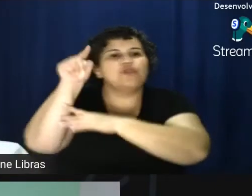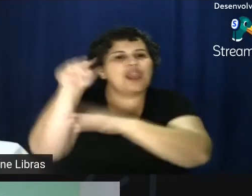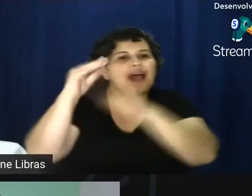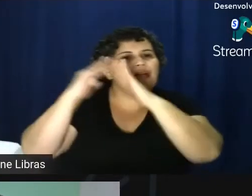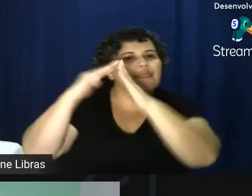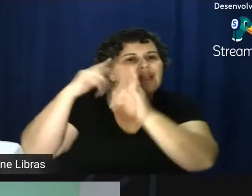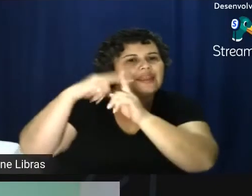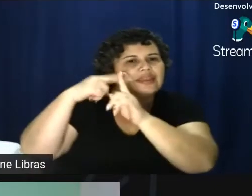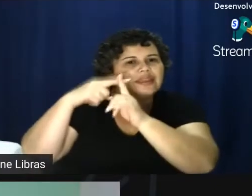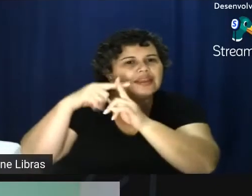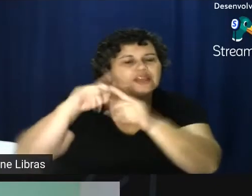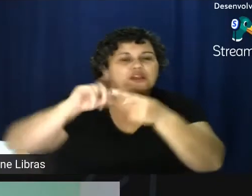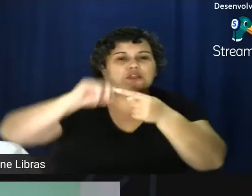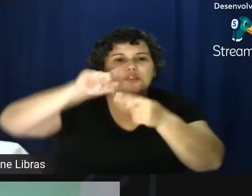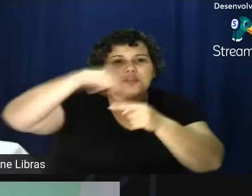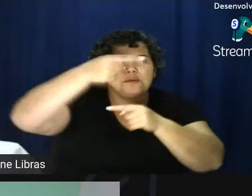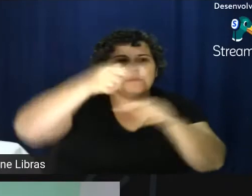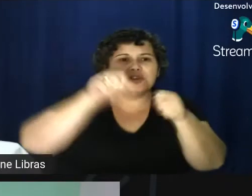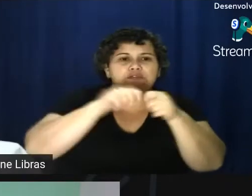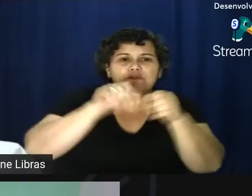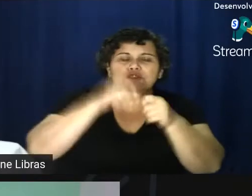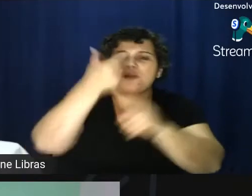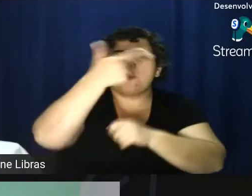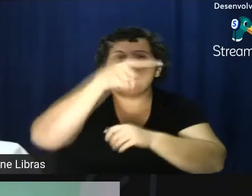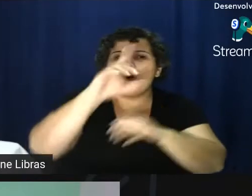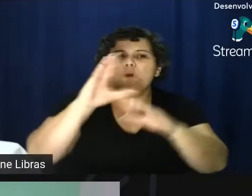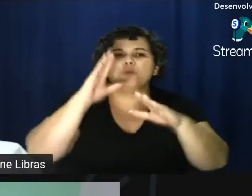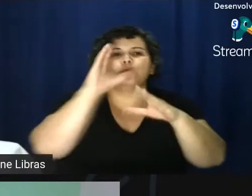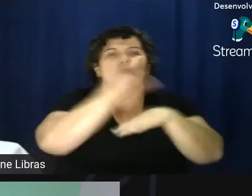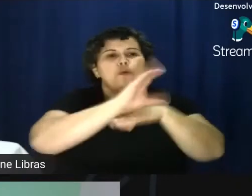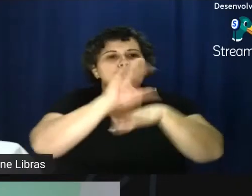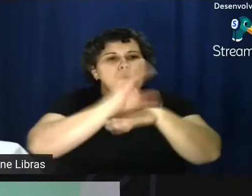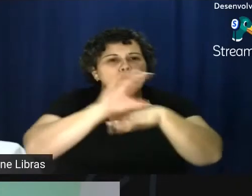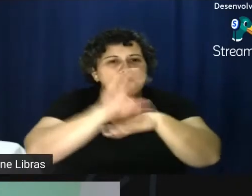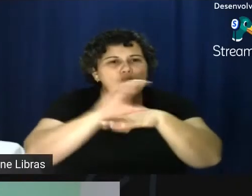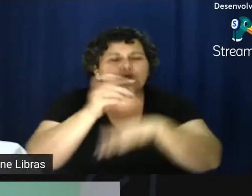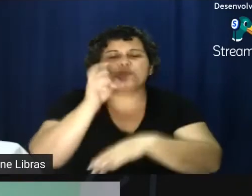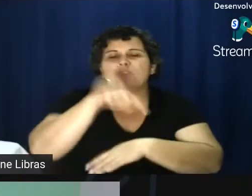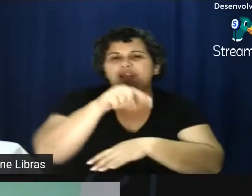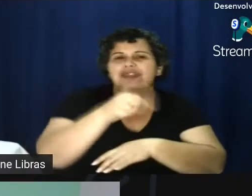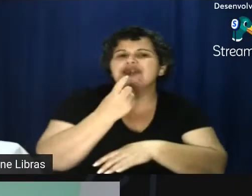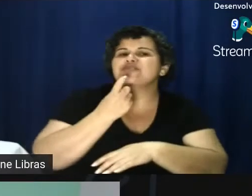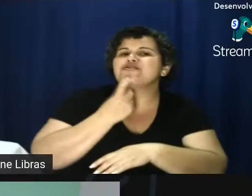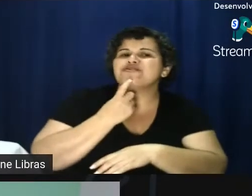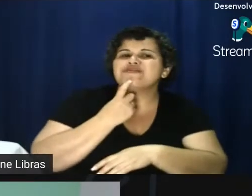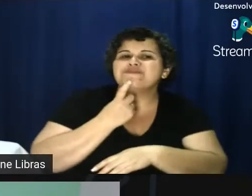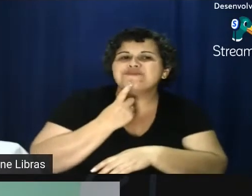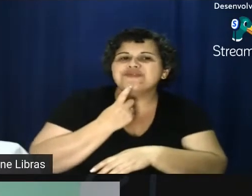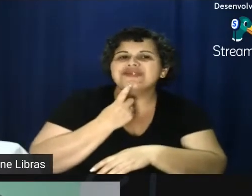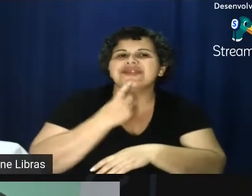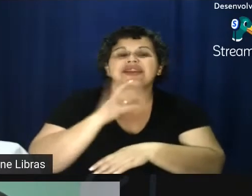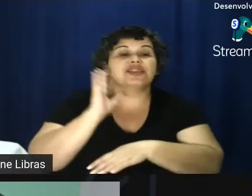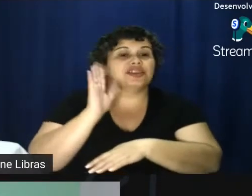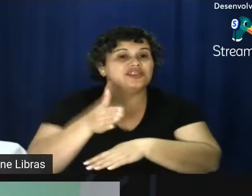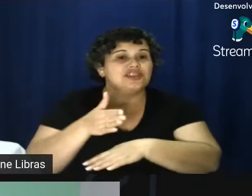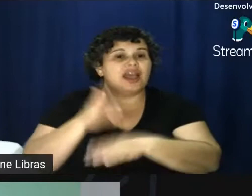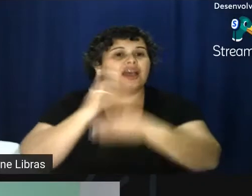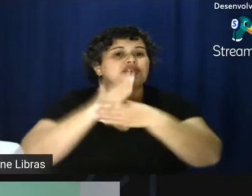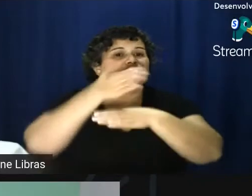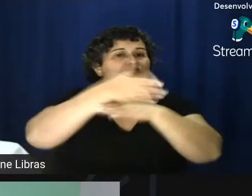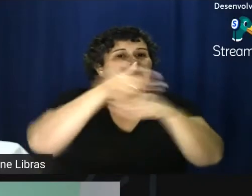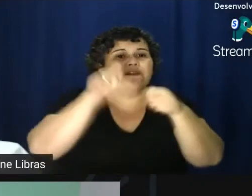Nazareno Central, aqui em Campinas. E já cheguei também sabendo algumas